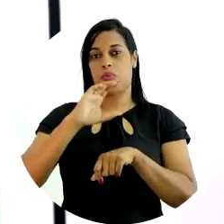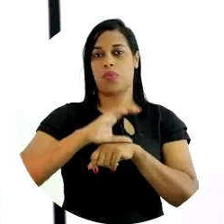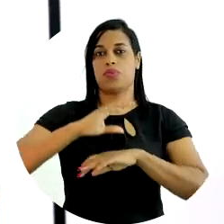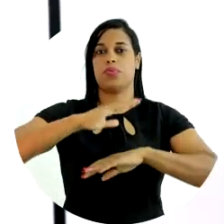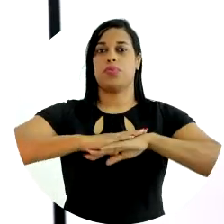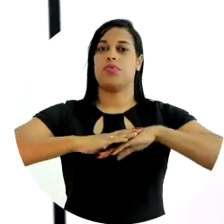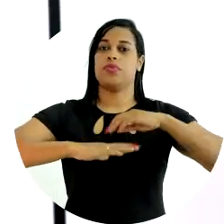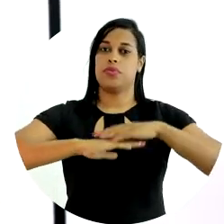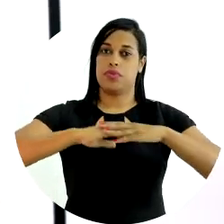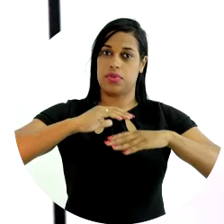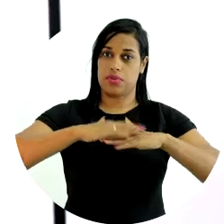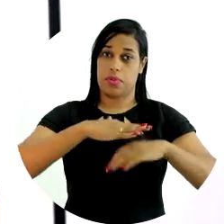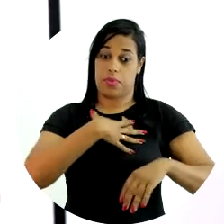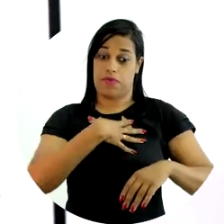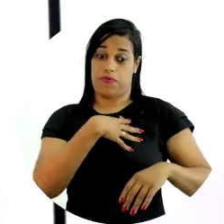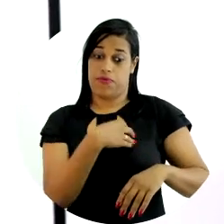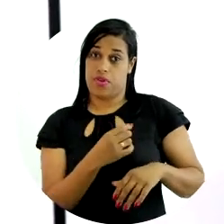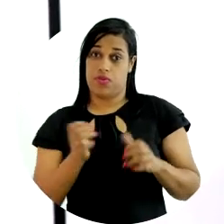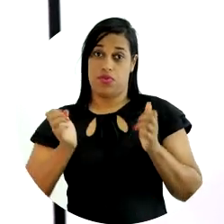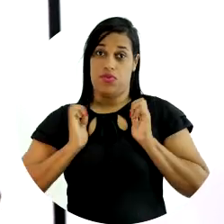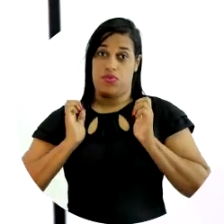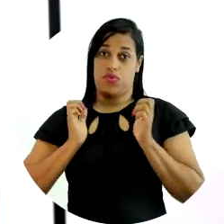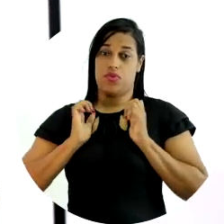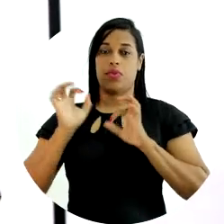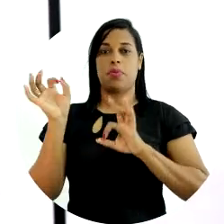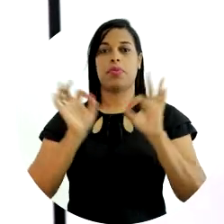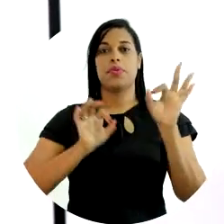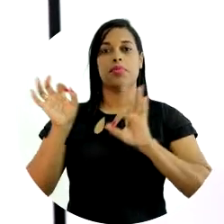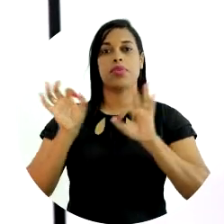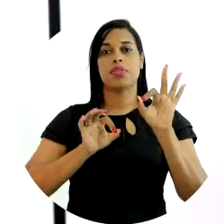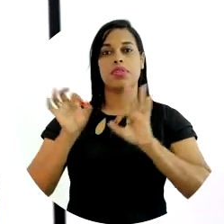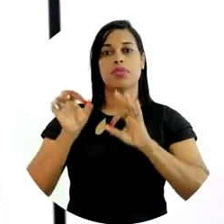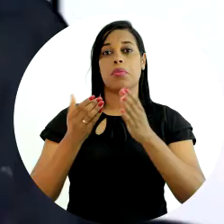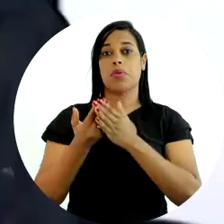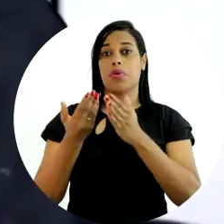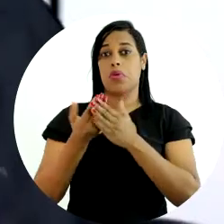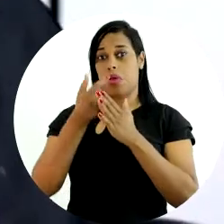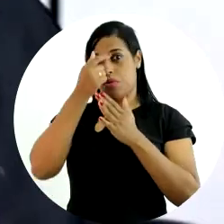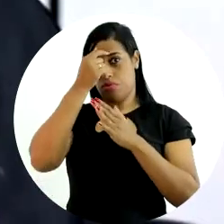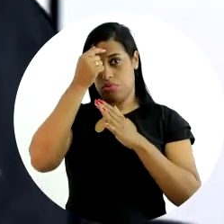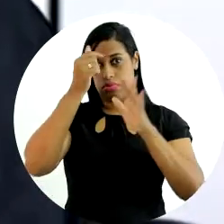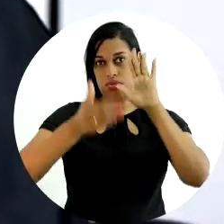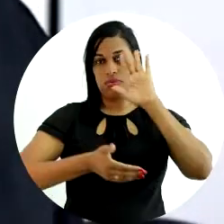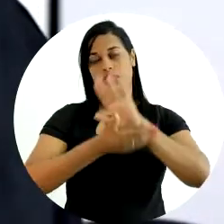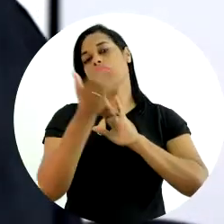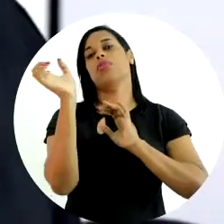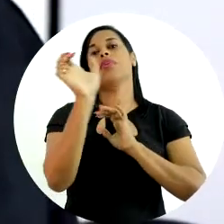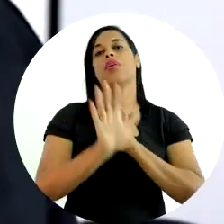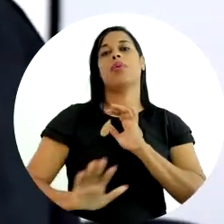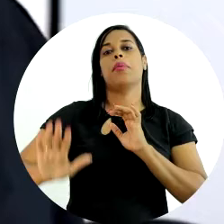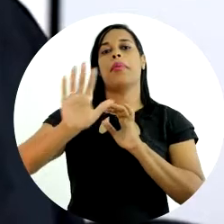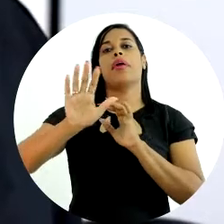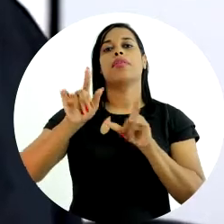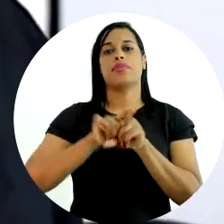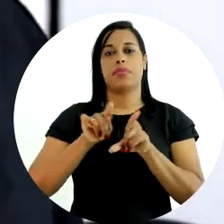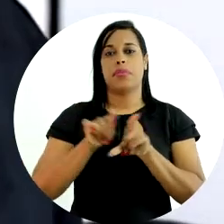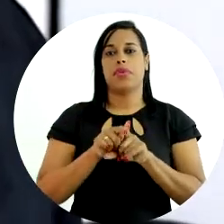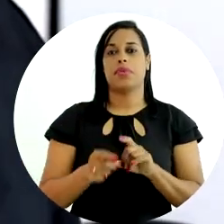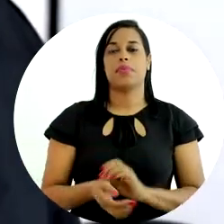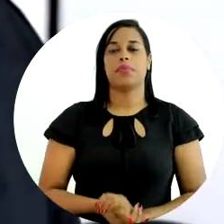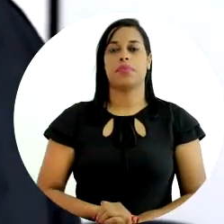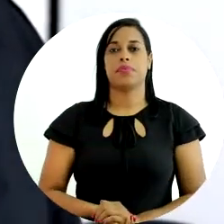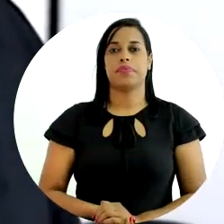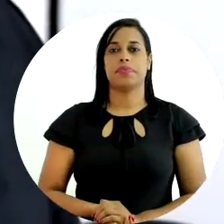um curso de profissionalização. E para os filhos da elite, a preparação para irem estudar nas faculdades europeias.